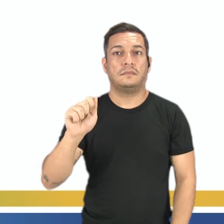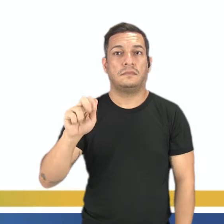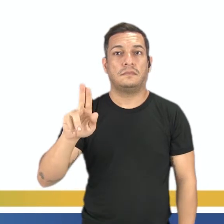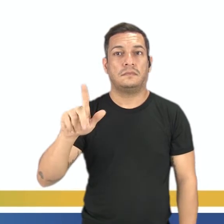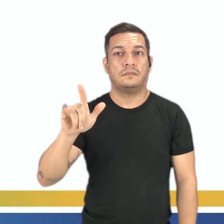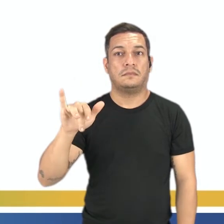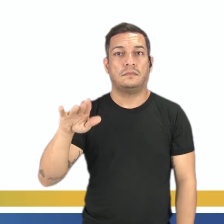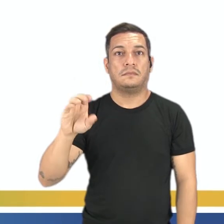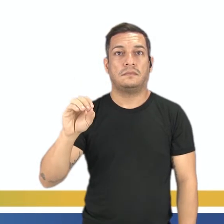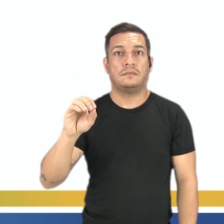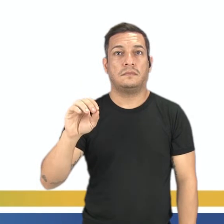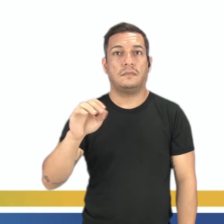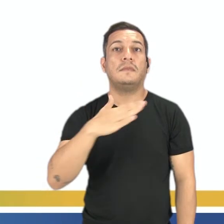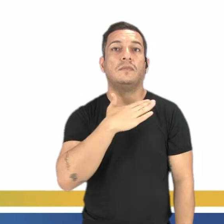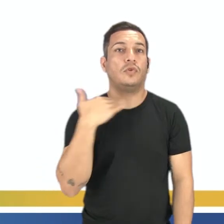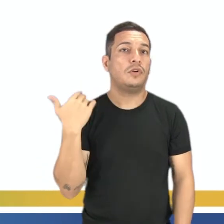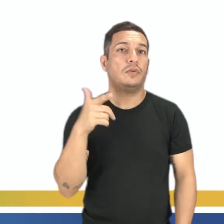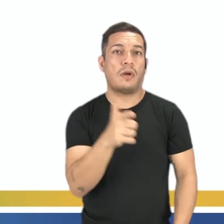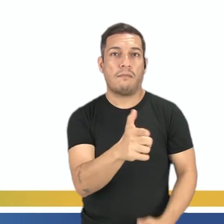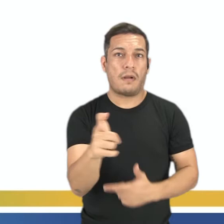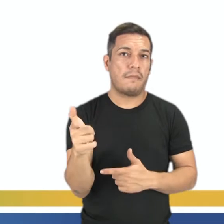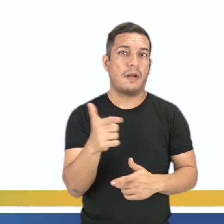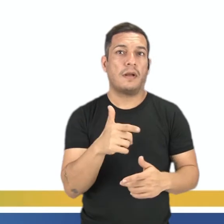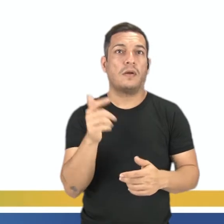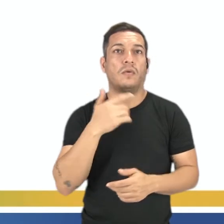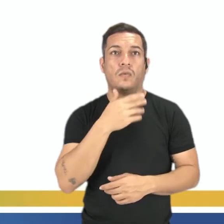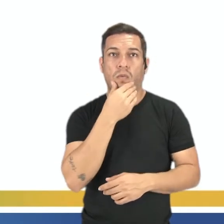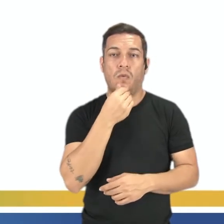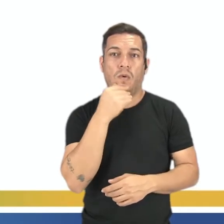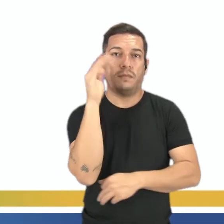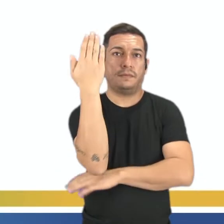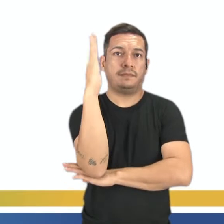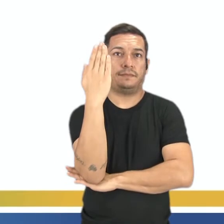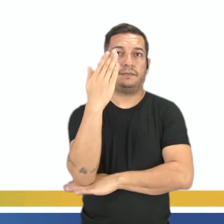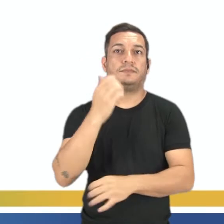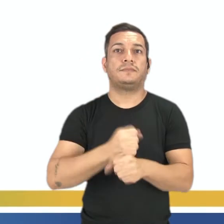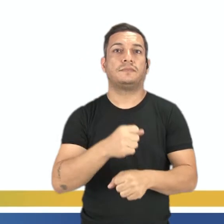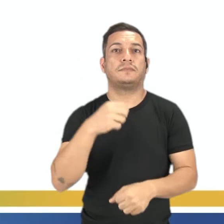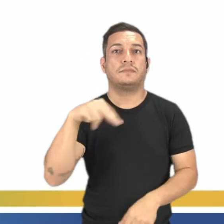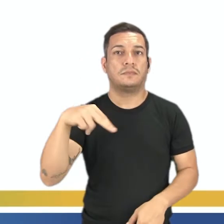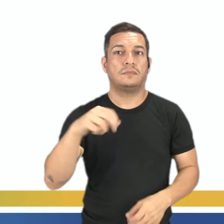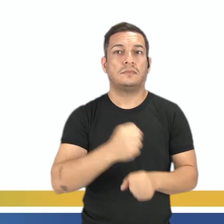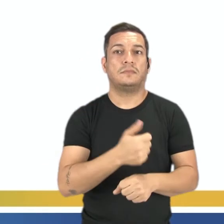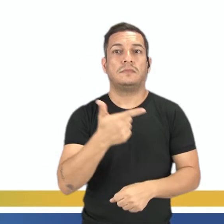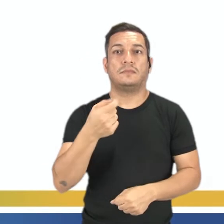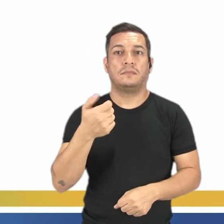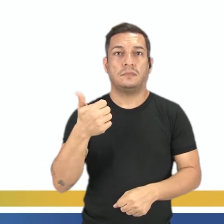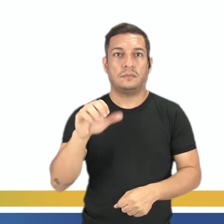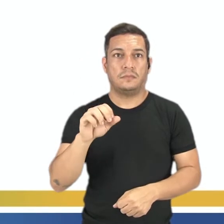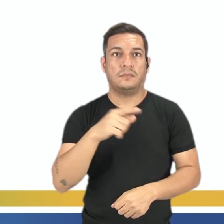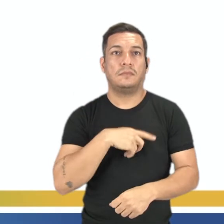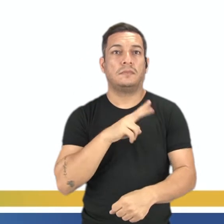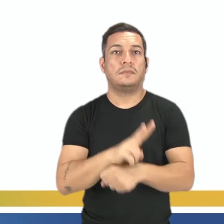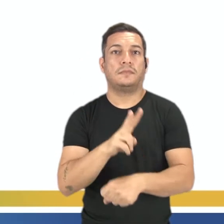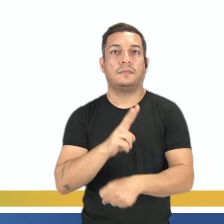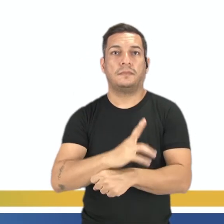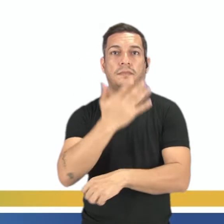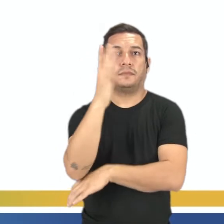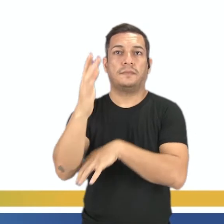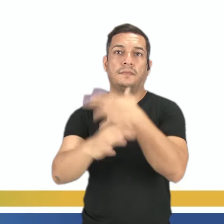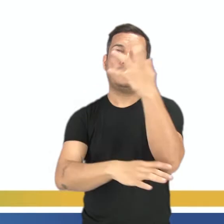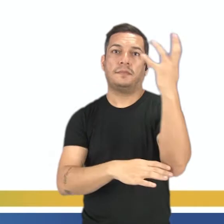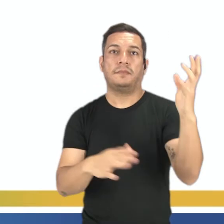sofreu uma emboscada e foi morto a tiro por madeireiros ilegais na Amazônia, em novembro de 2019. Ele era um dos guardiões da